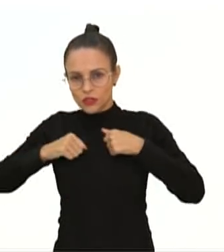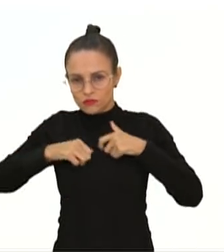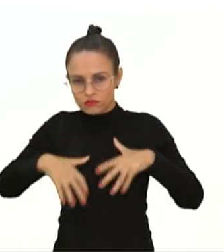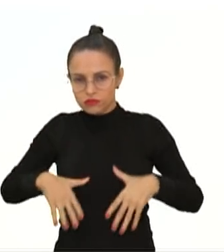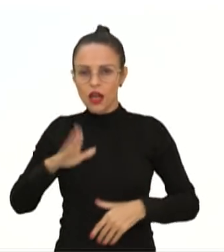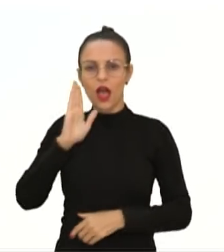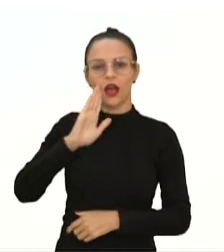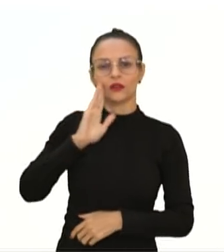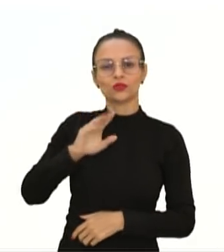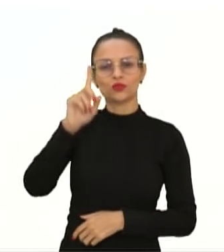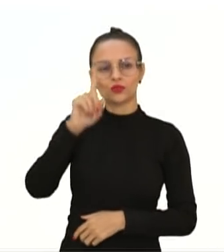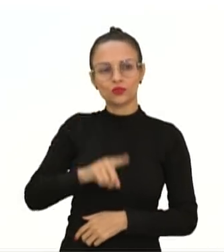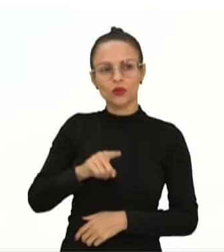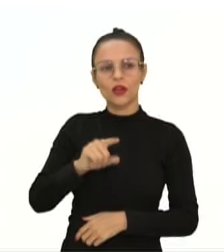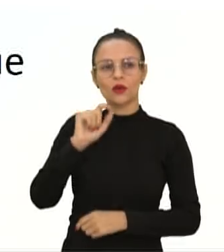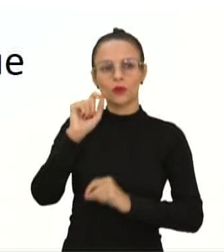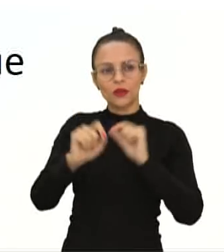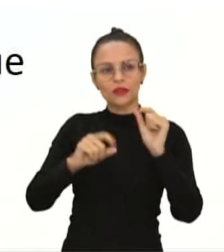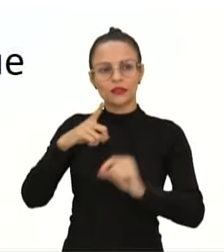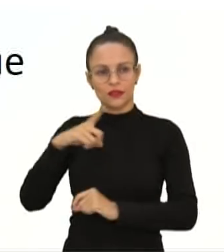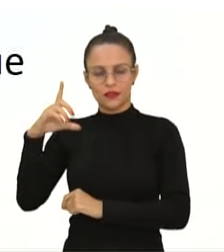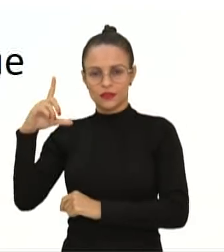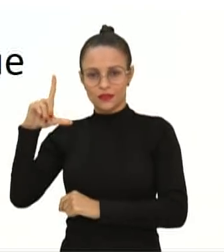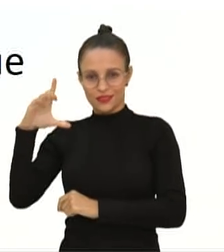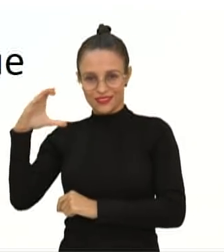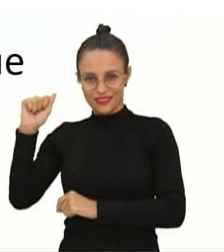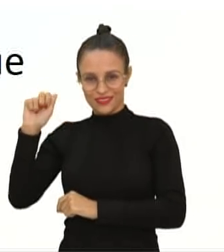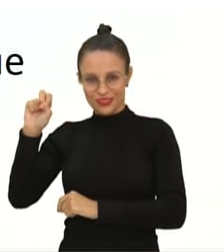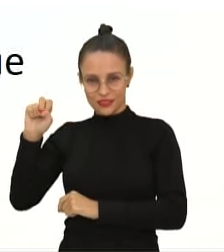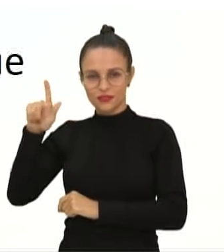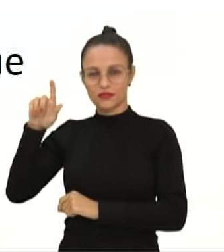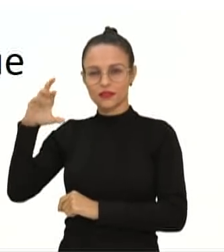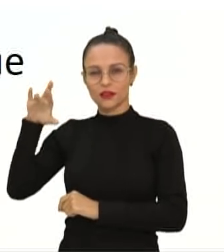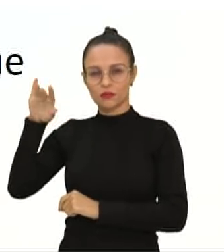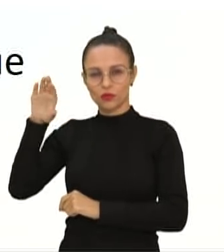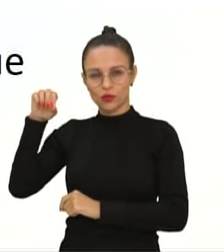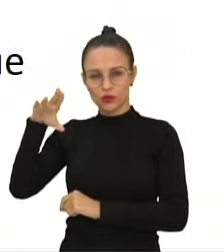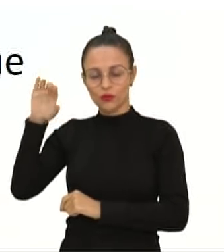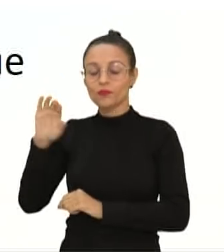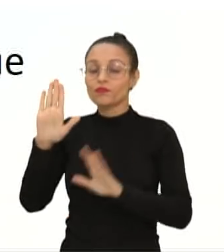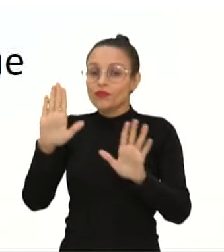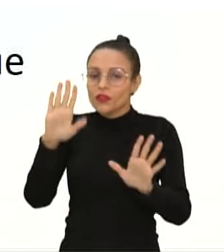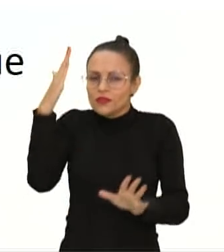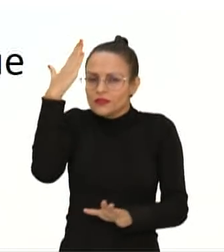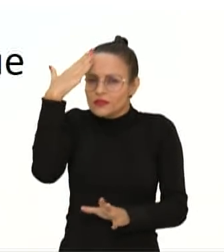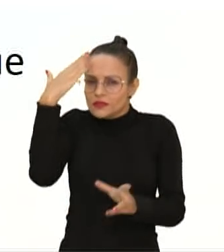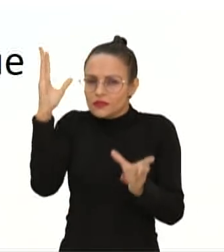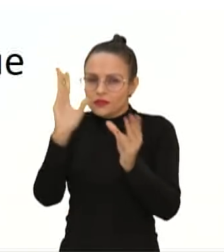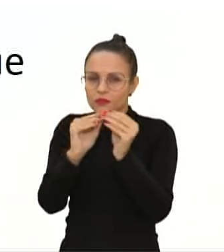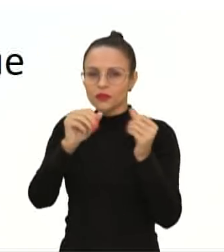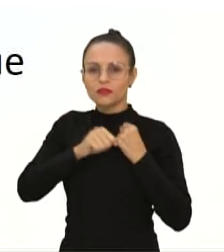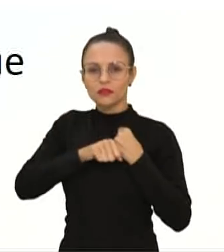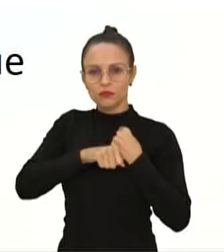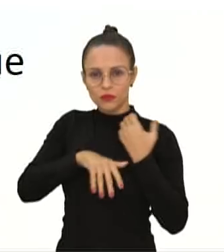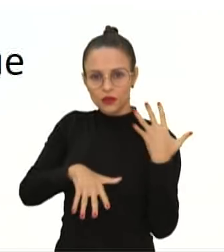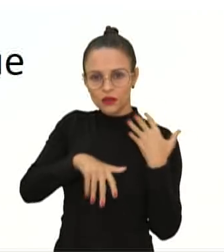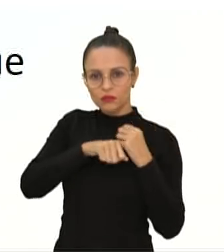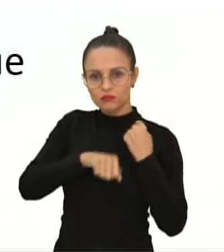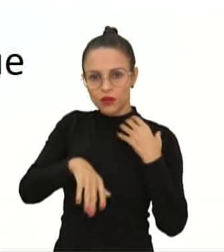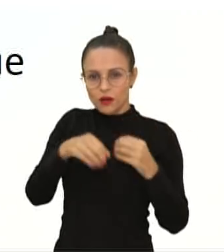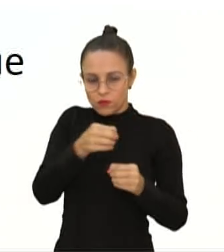em azul é o sangue rico em gás carbônico. E aí, então, a gente já sabe que artérias são vasos com paredes